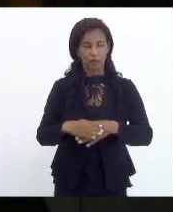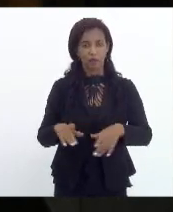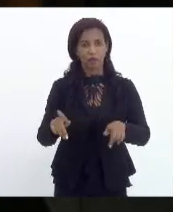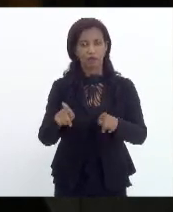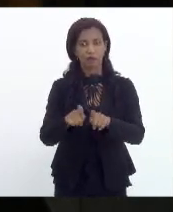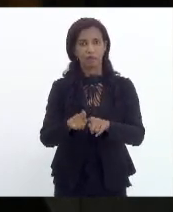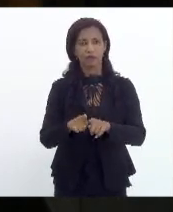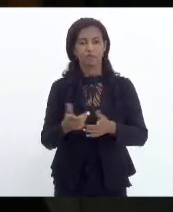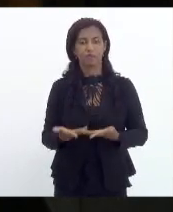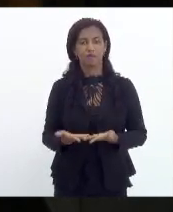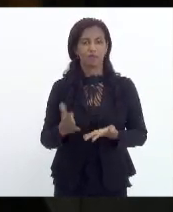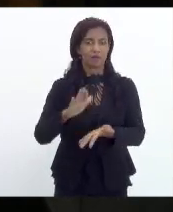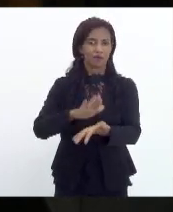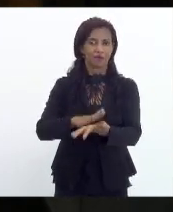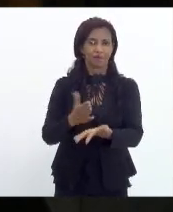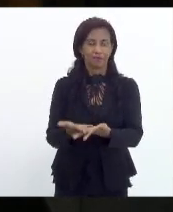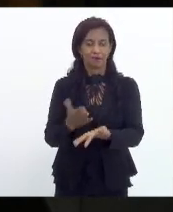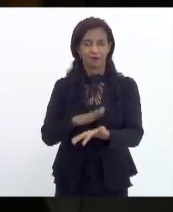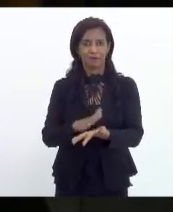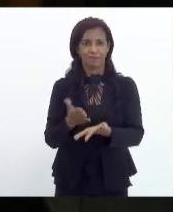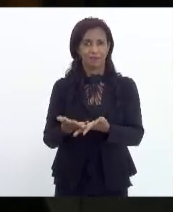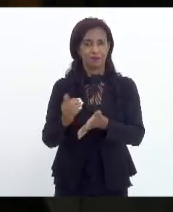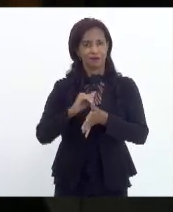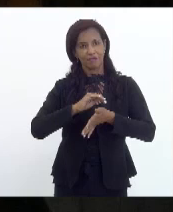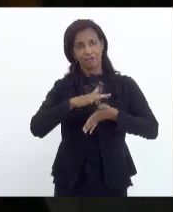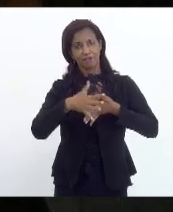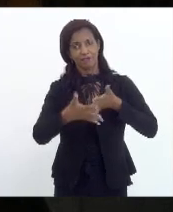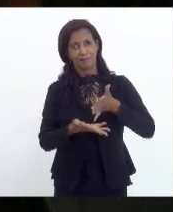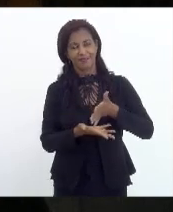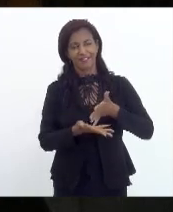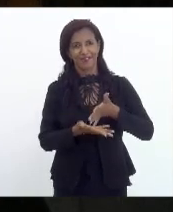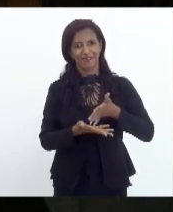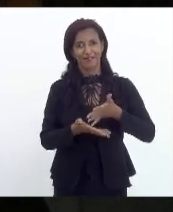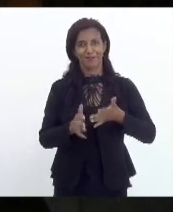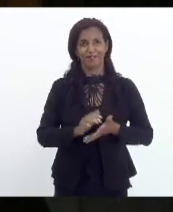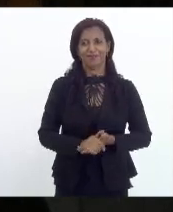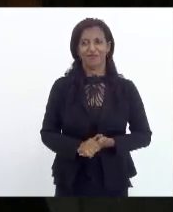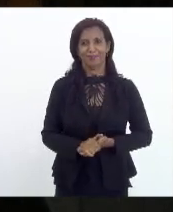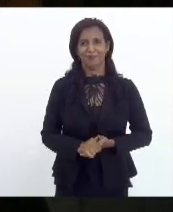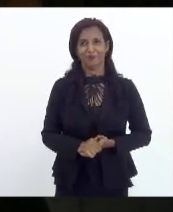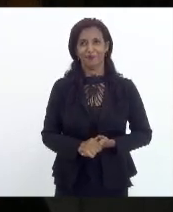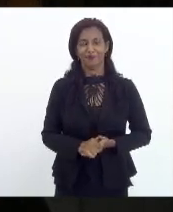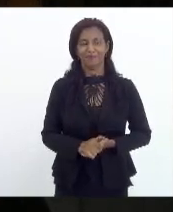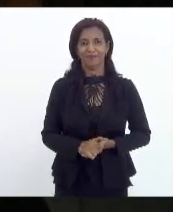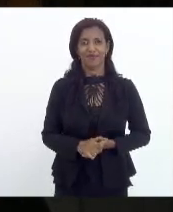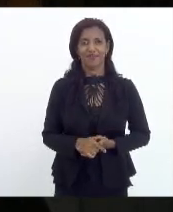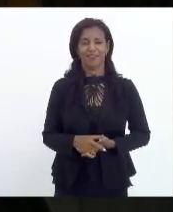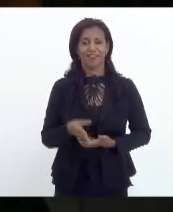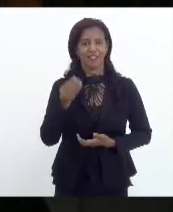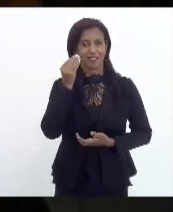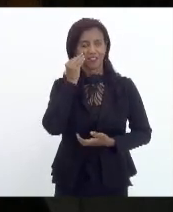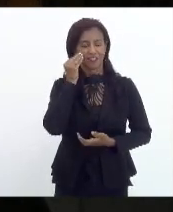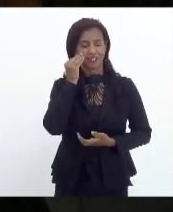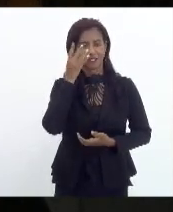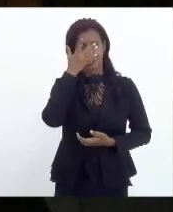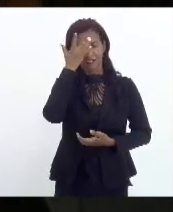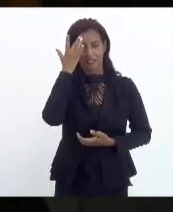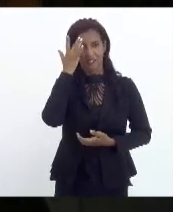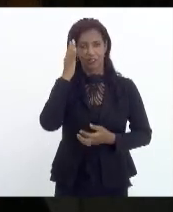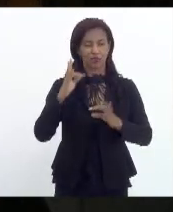a nossa intérprete de libra que faz que nós nos comeram e queremos